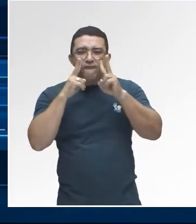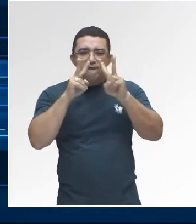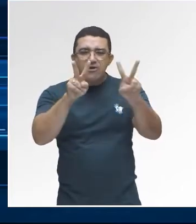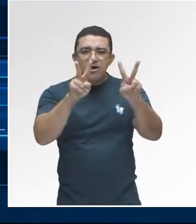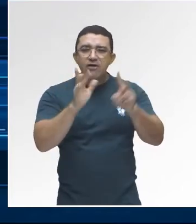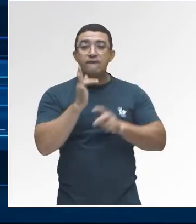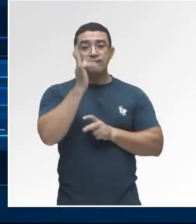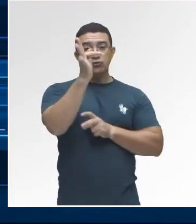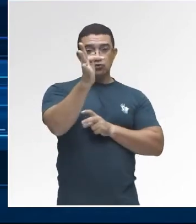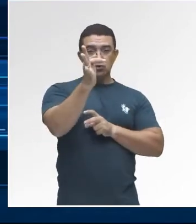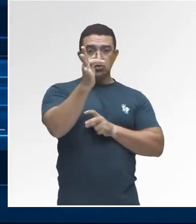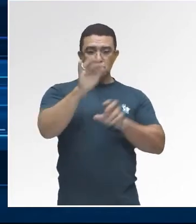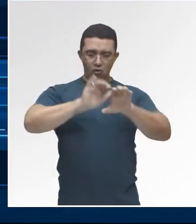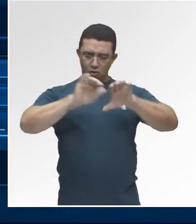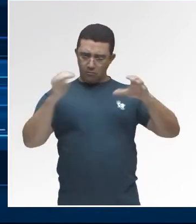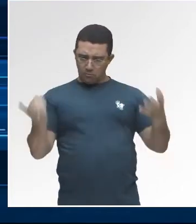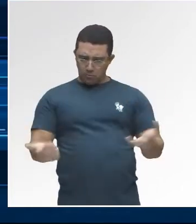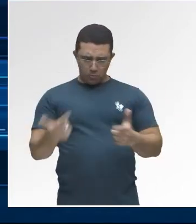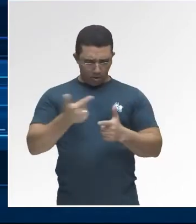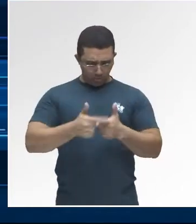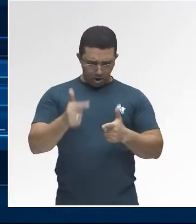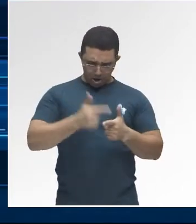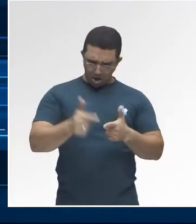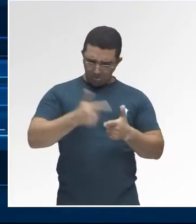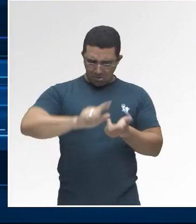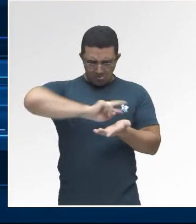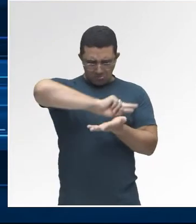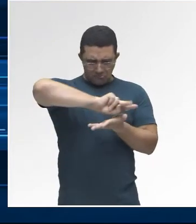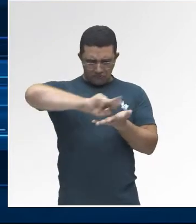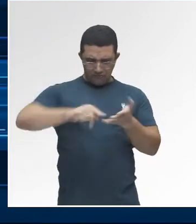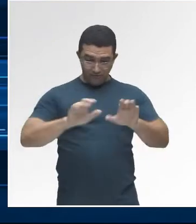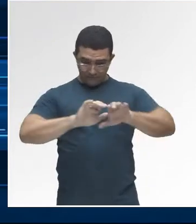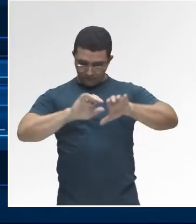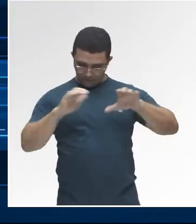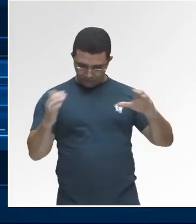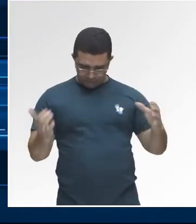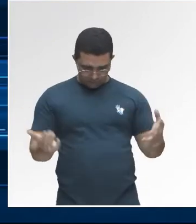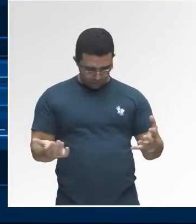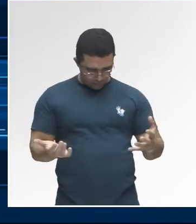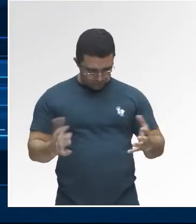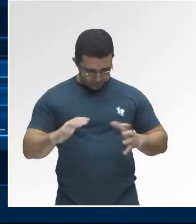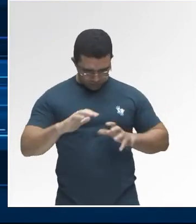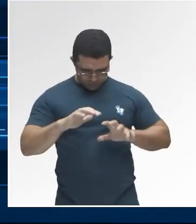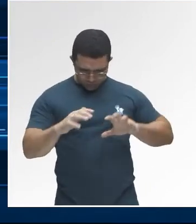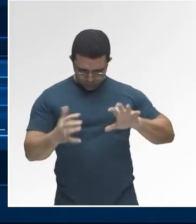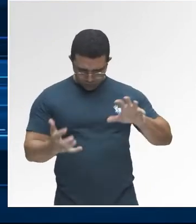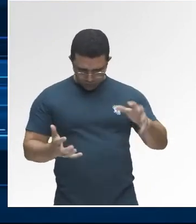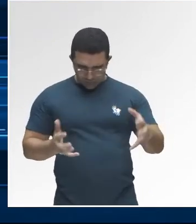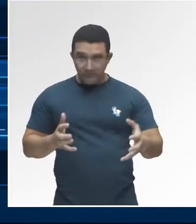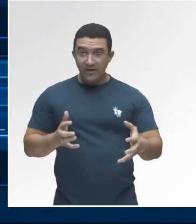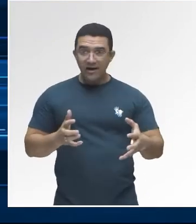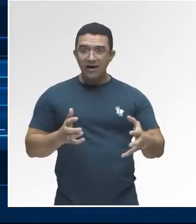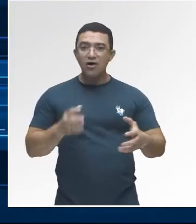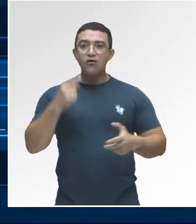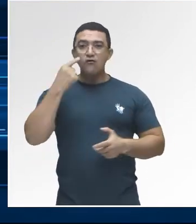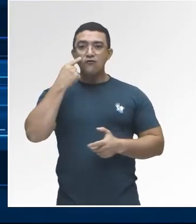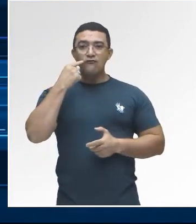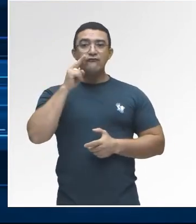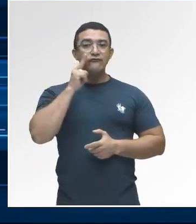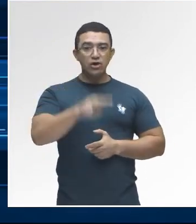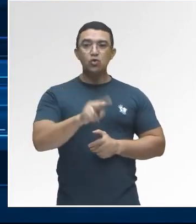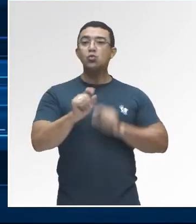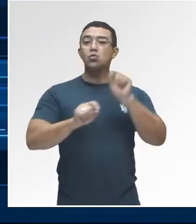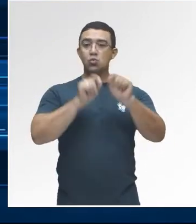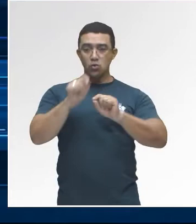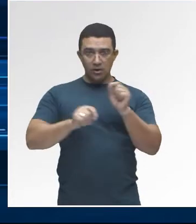angustiada, ou pode ser alguma outra relacionada a essa imagem que está sendo apresentada aqui. Então, você fez o quê? Você fez uma estratégia